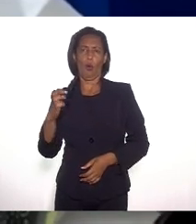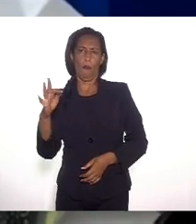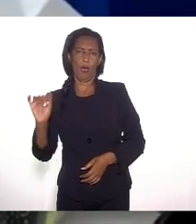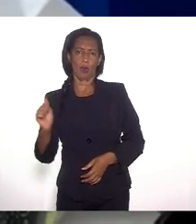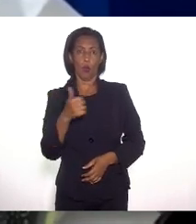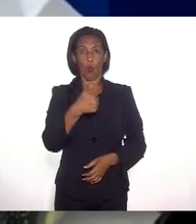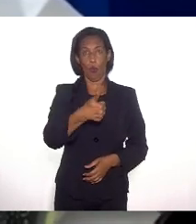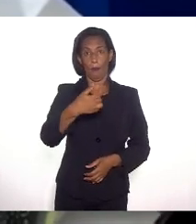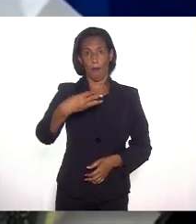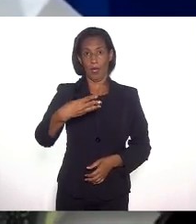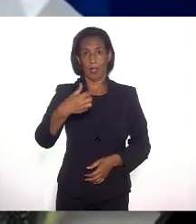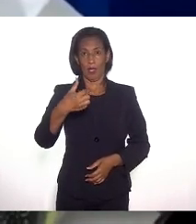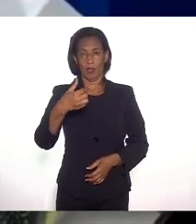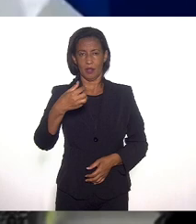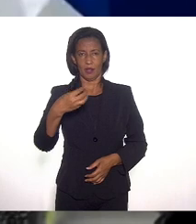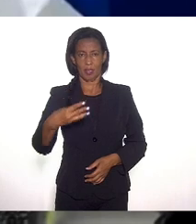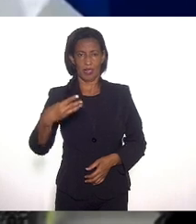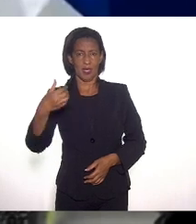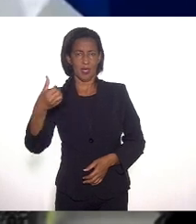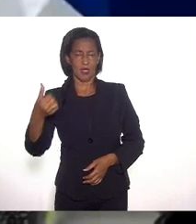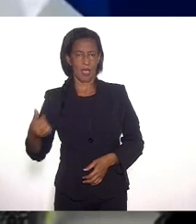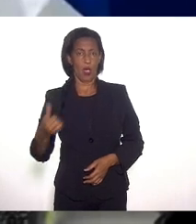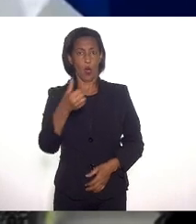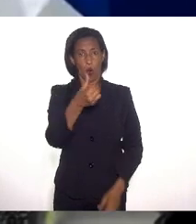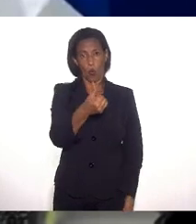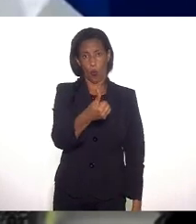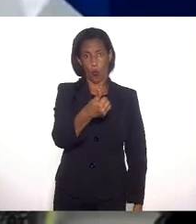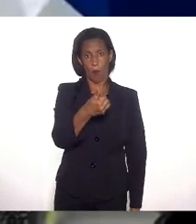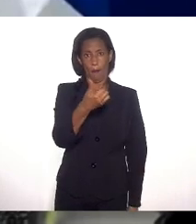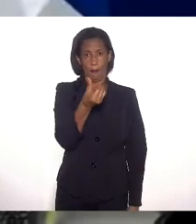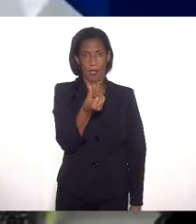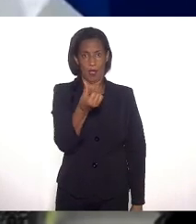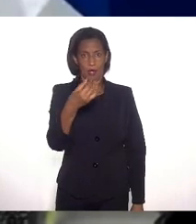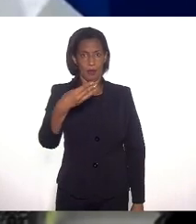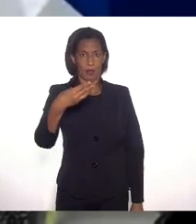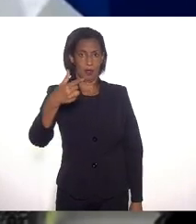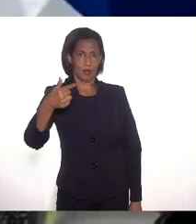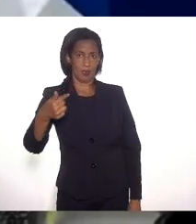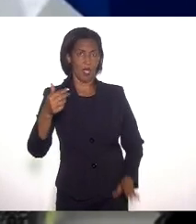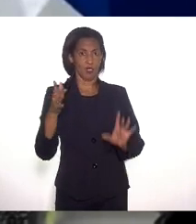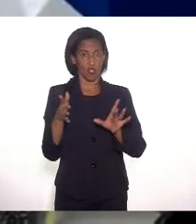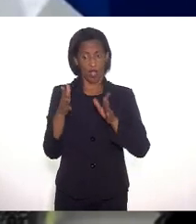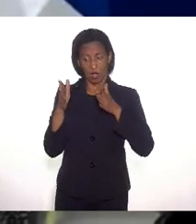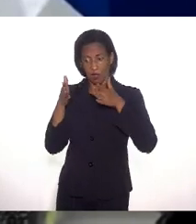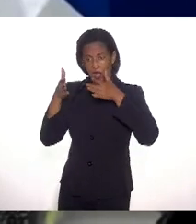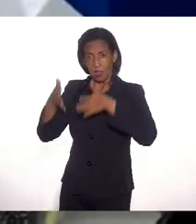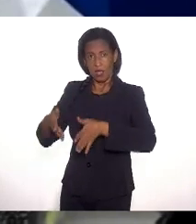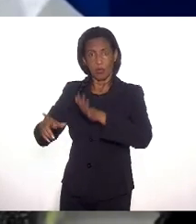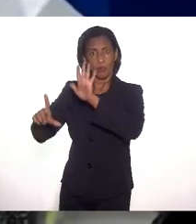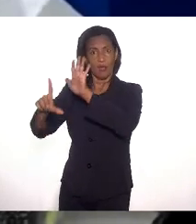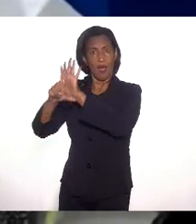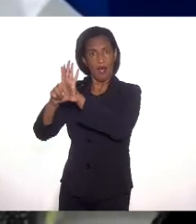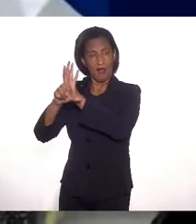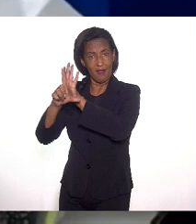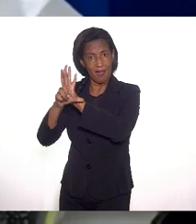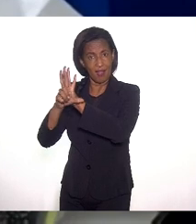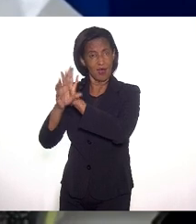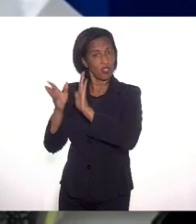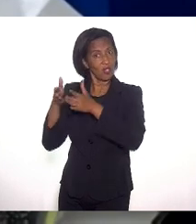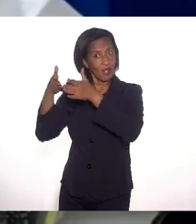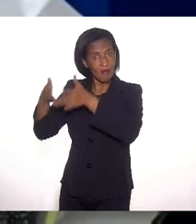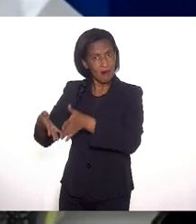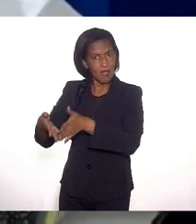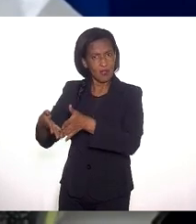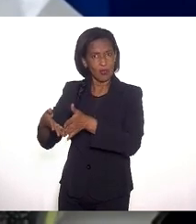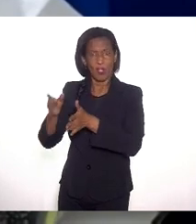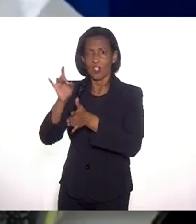ele disciplina aspectos que já estão disciplinados na lei de 99. Ele não se propõe a alterar a lei de 99. Ele